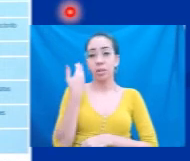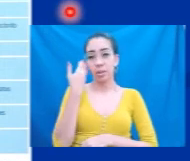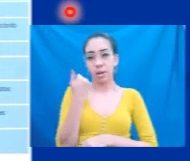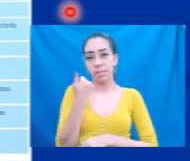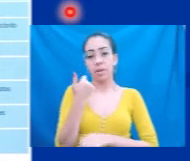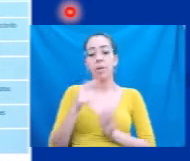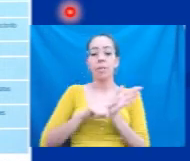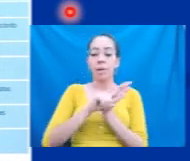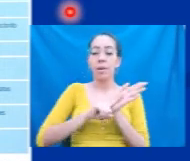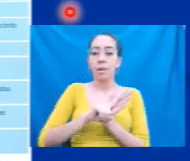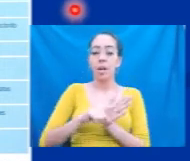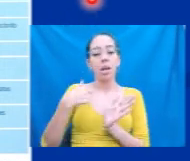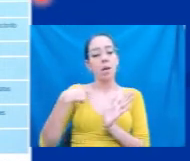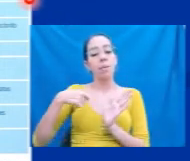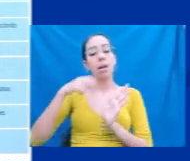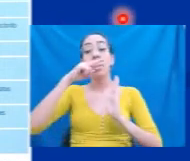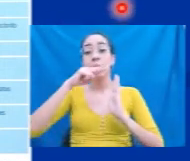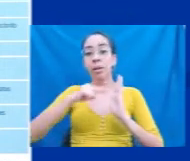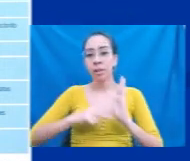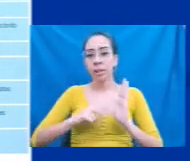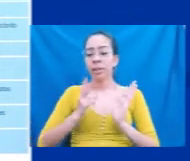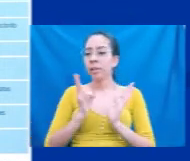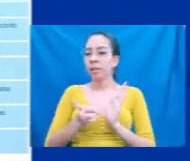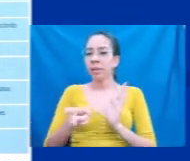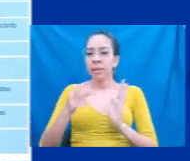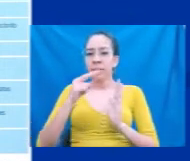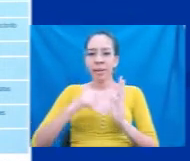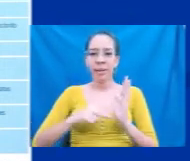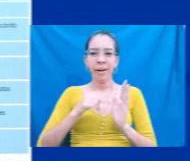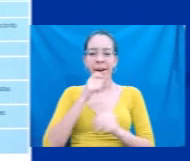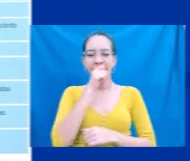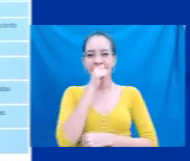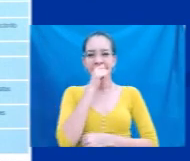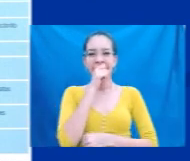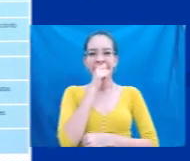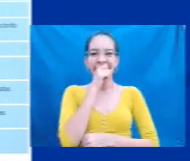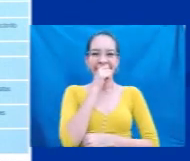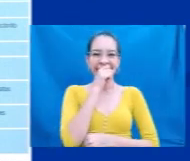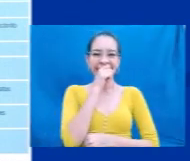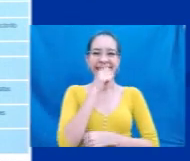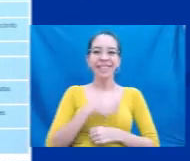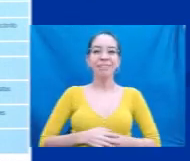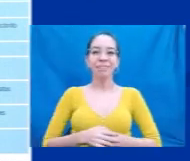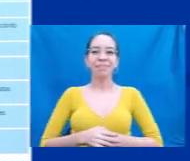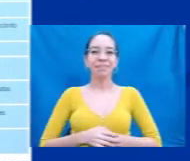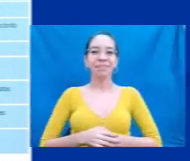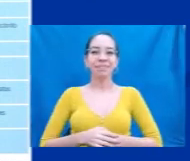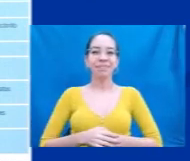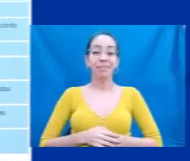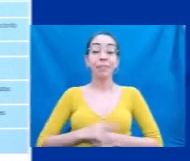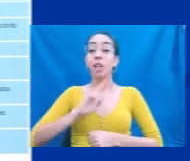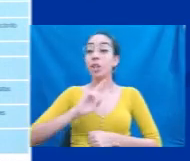saber disso para fazer o armazenamento. Então, vocês vejam que realmente, né, não vai ser a ordem alfabética que